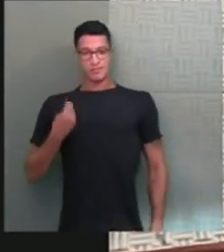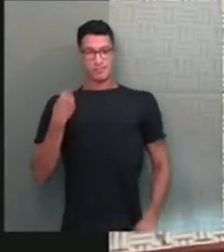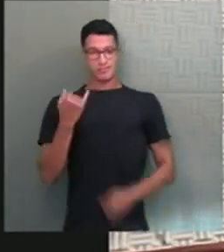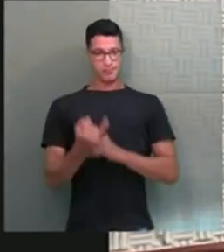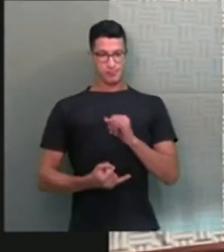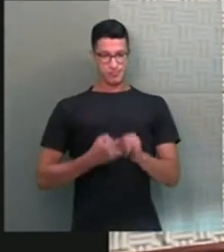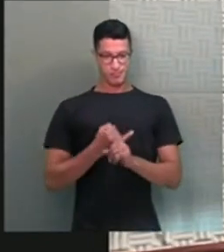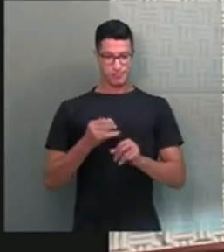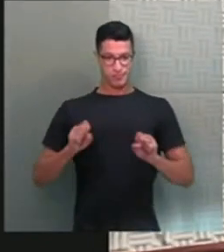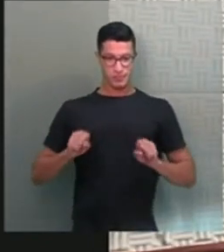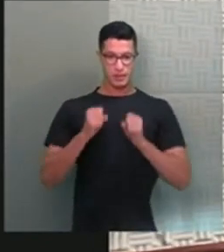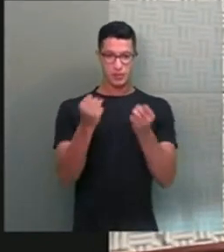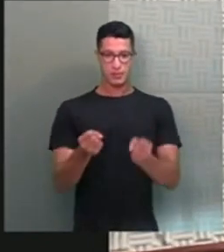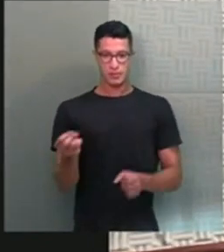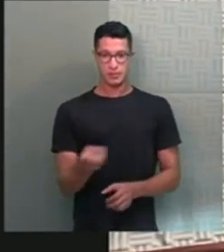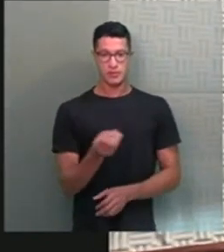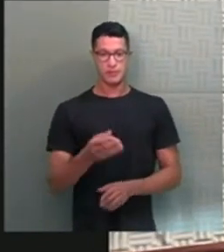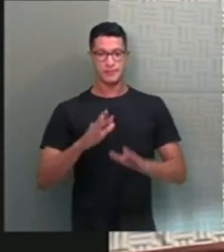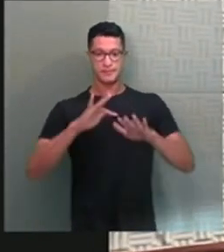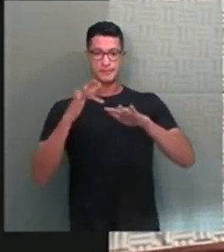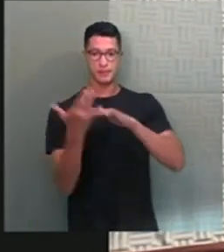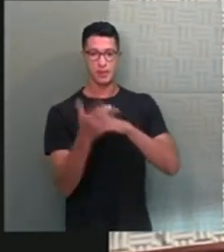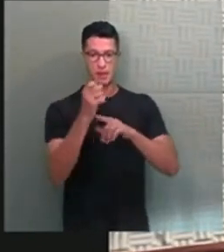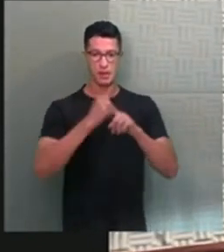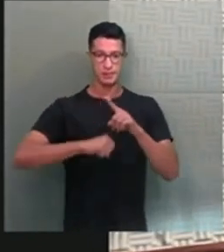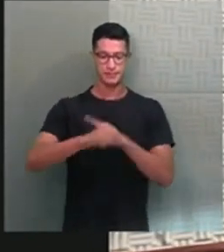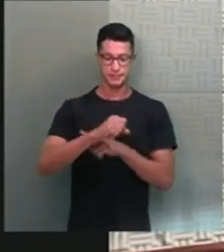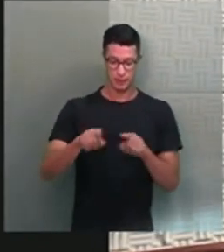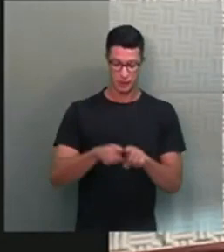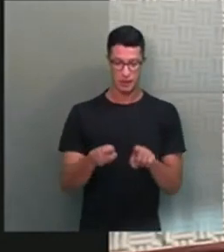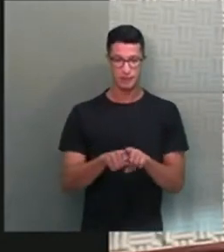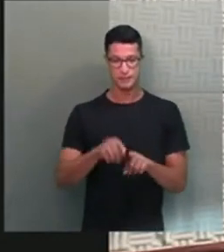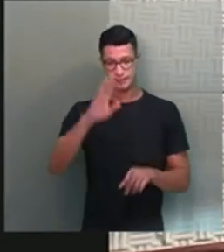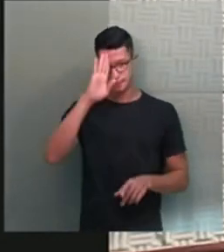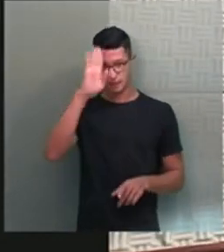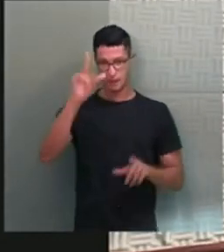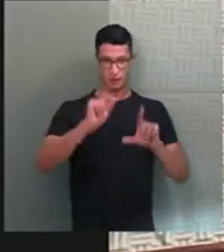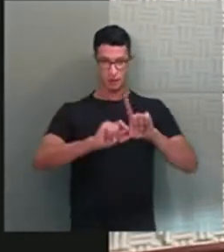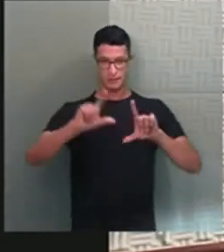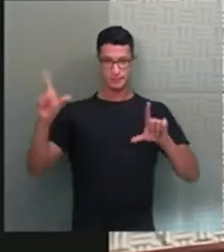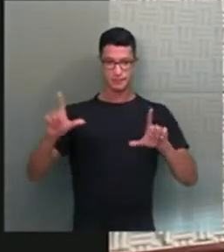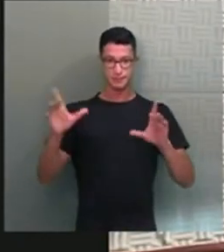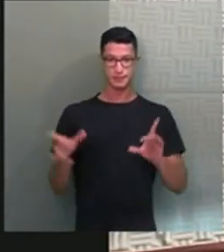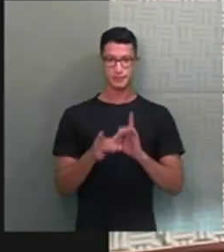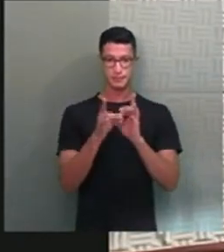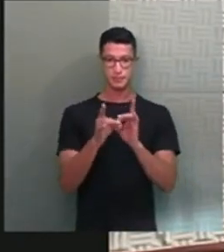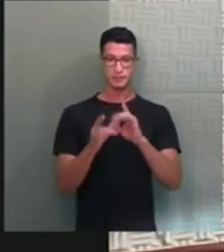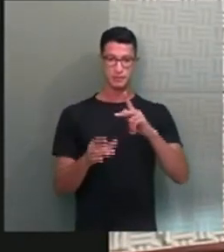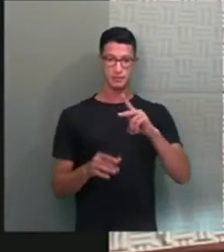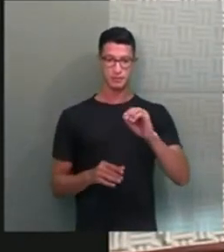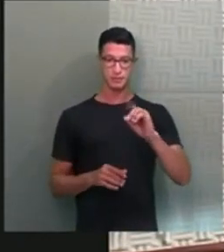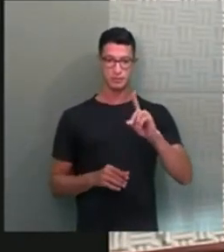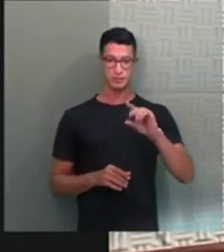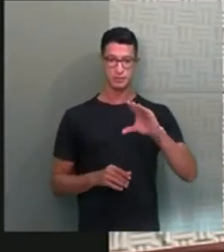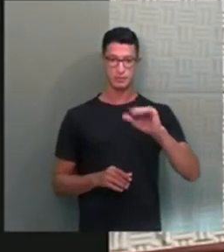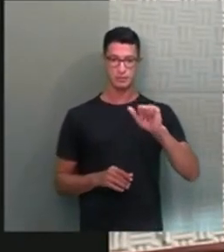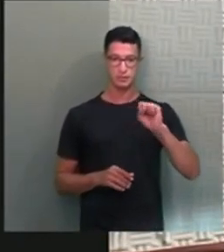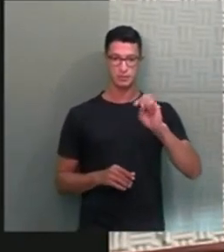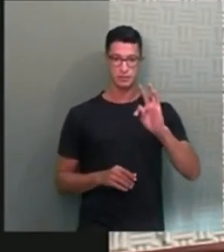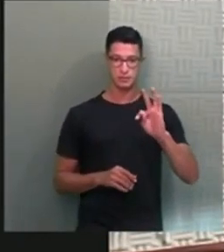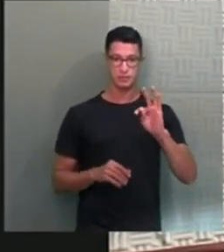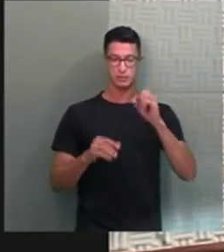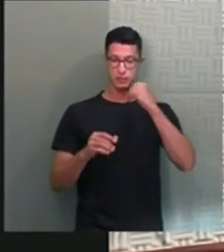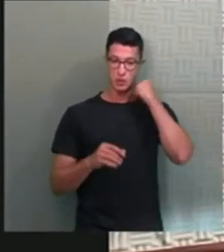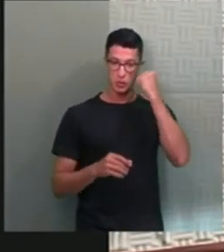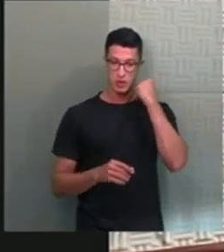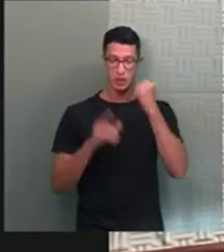com perfis atualizados nas mídias sociais e também nas principais plataformas agregadoras de podcasts. Aliás, o Senado